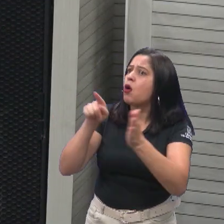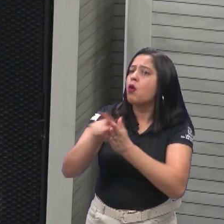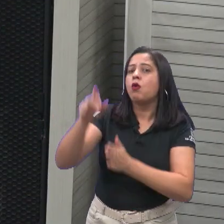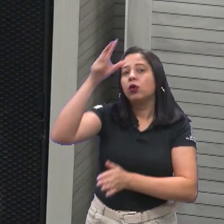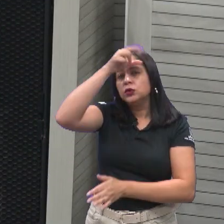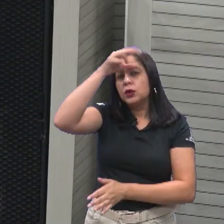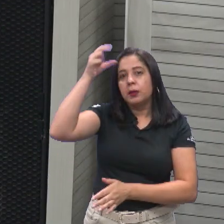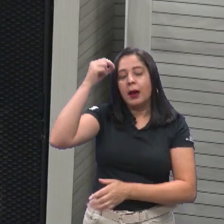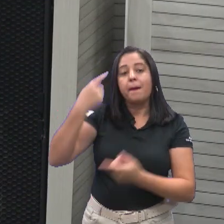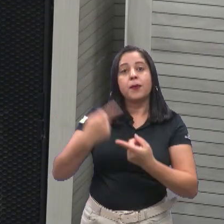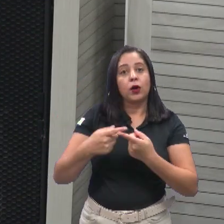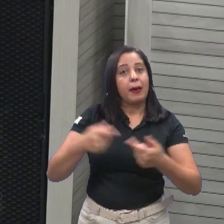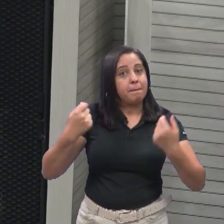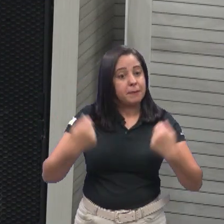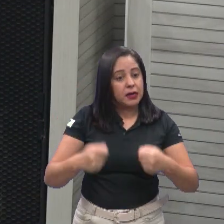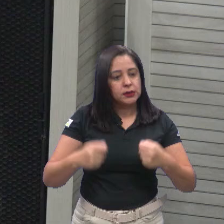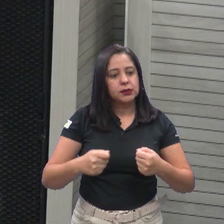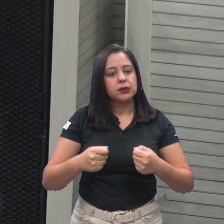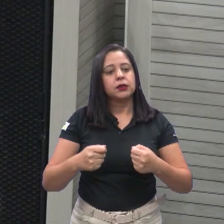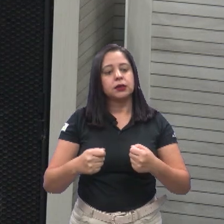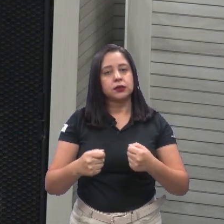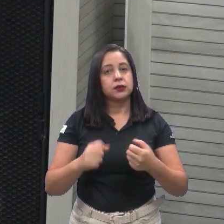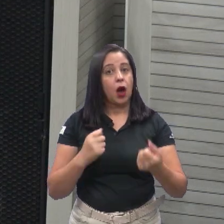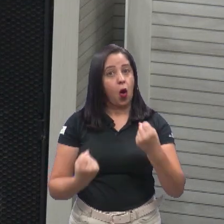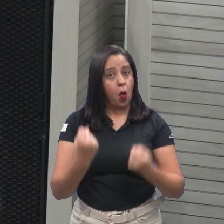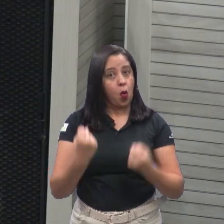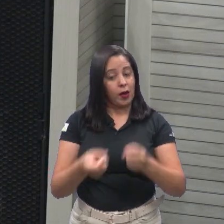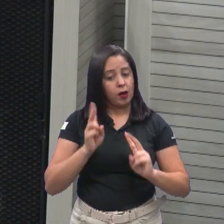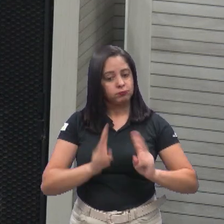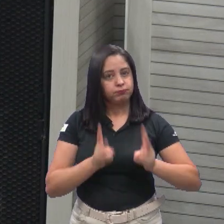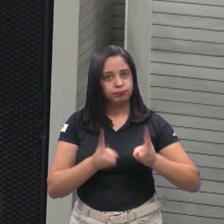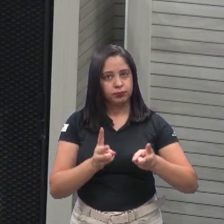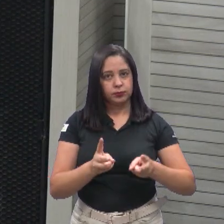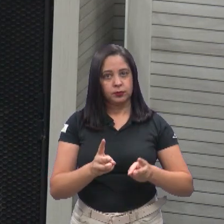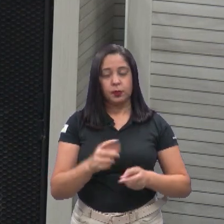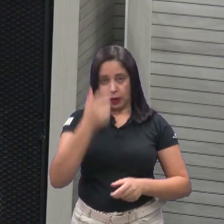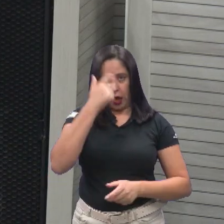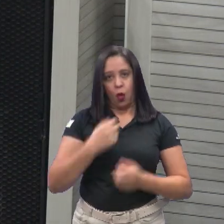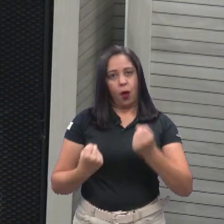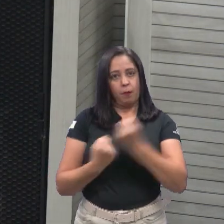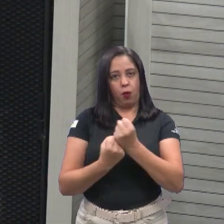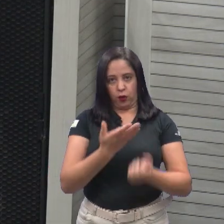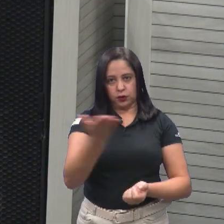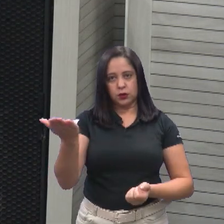seja mantido na nossa cidade de São José dos Campos. Então, vocês podem contar comigo, tá bom? Obrigado, pessoal.